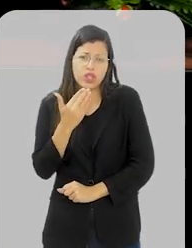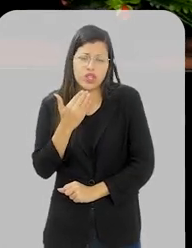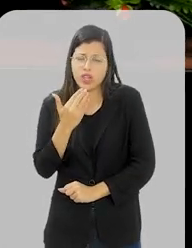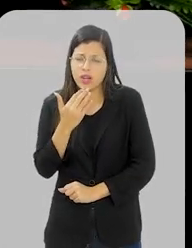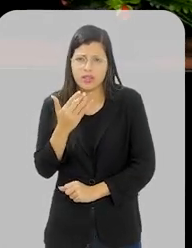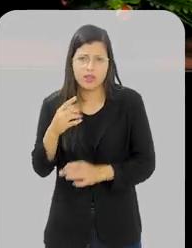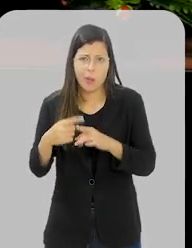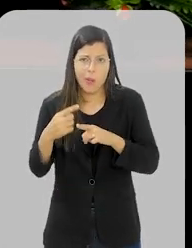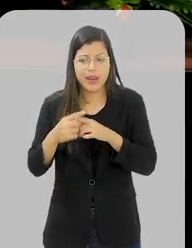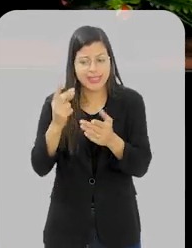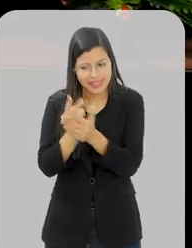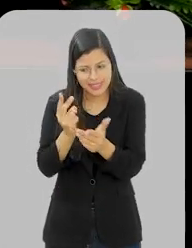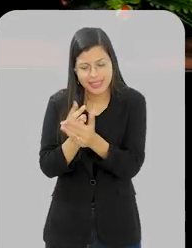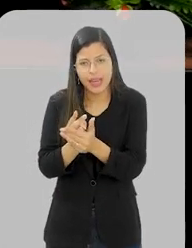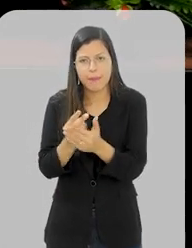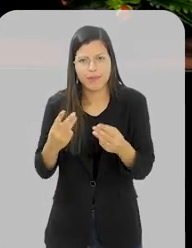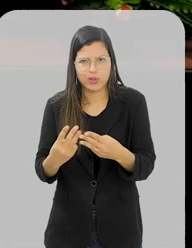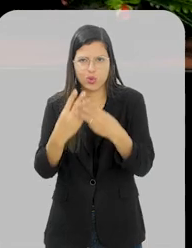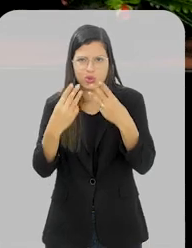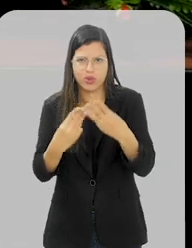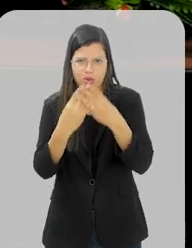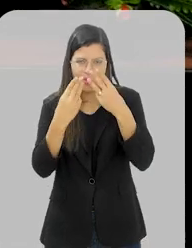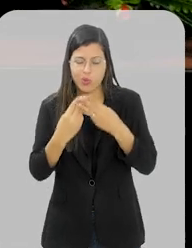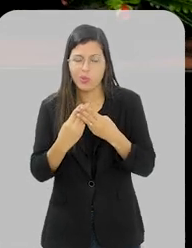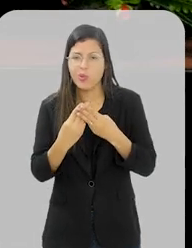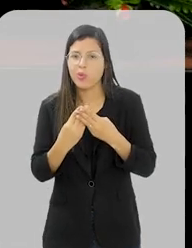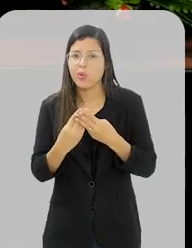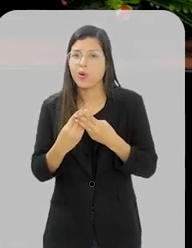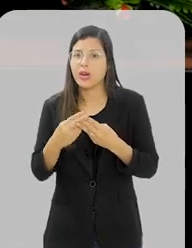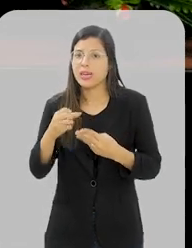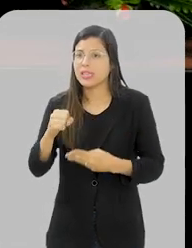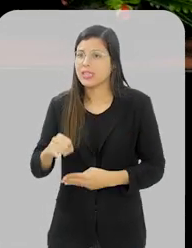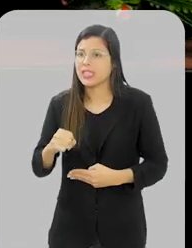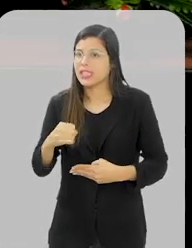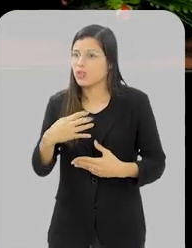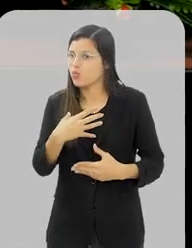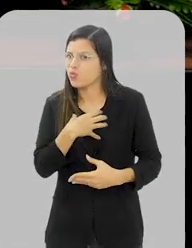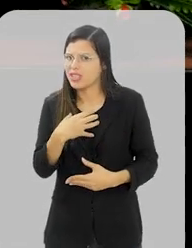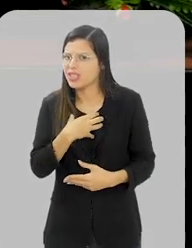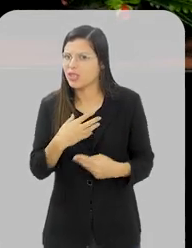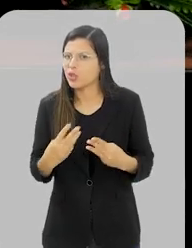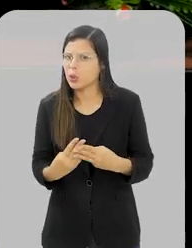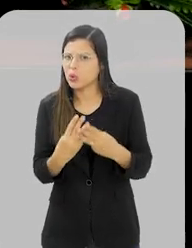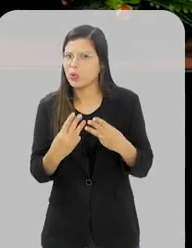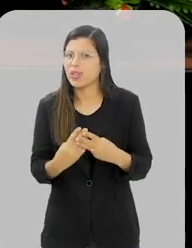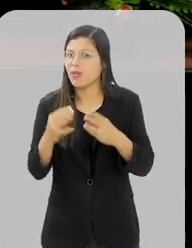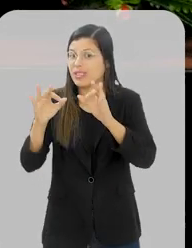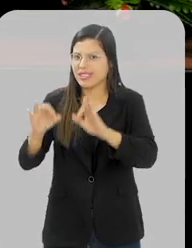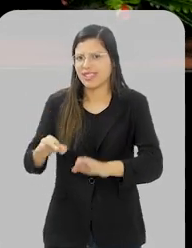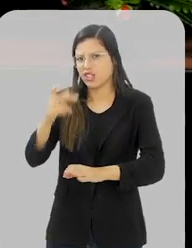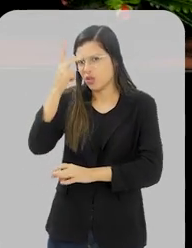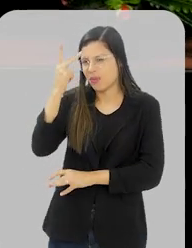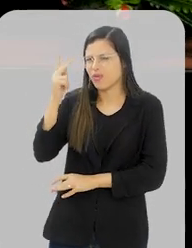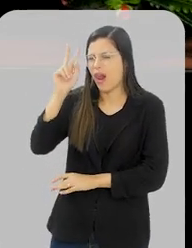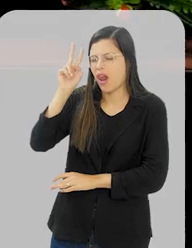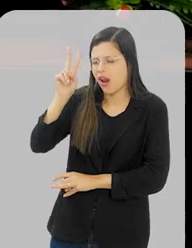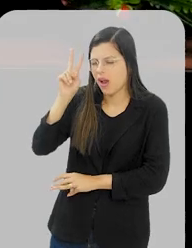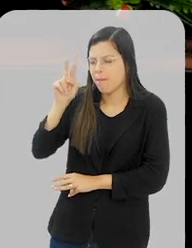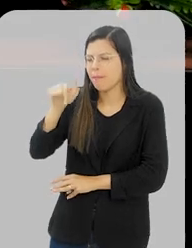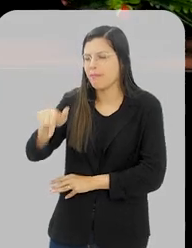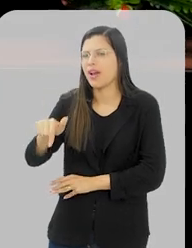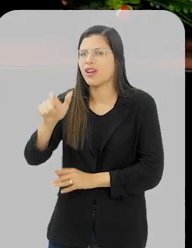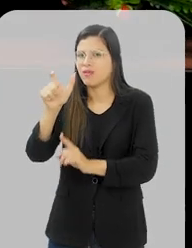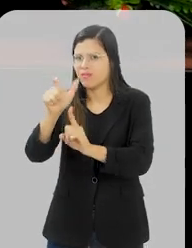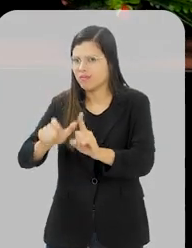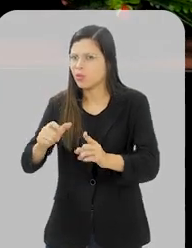as nossas tradições você vai ser sempre judeu e se você não for judeu não se sentir judeu com certeza vão te fazer lembrar que você